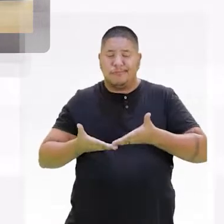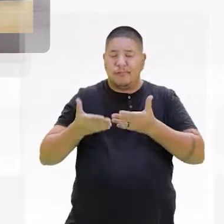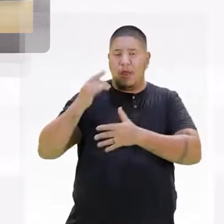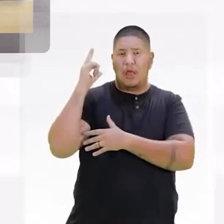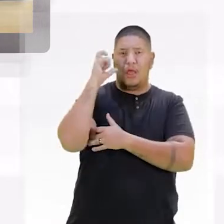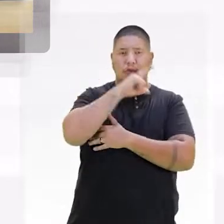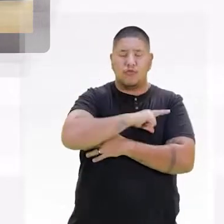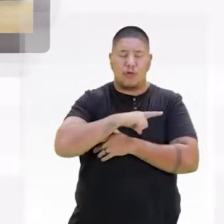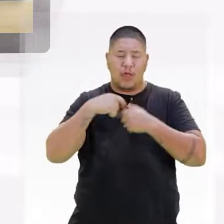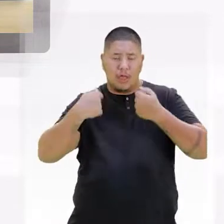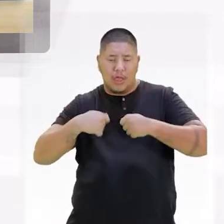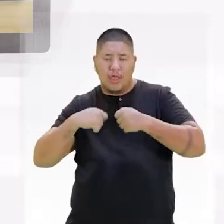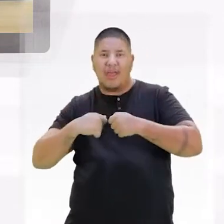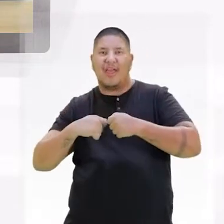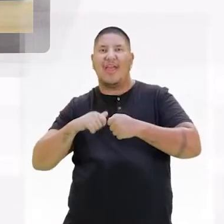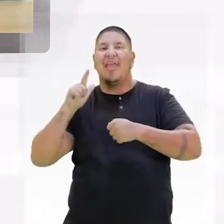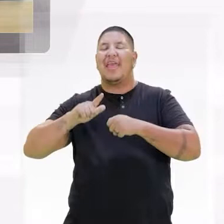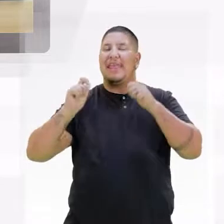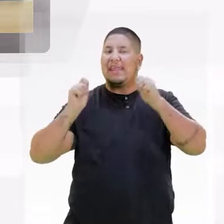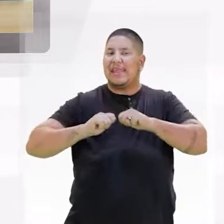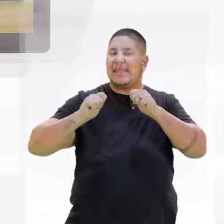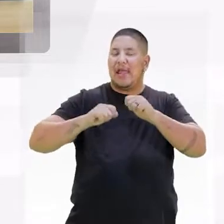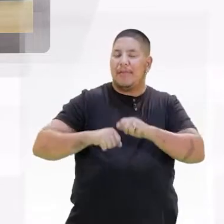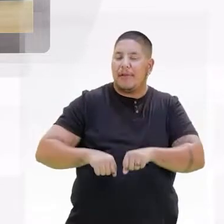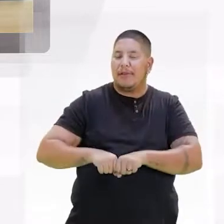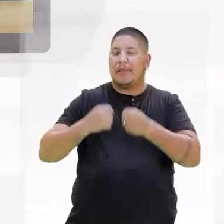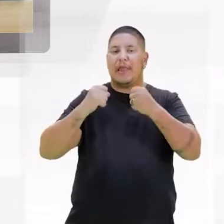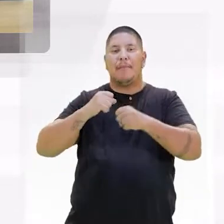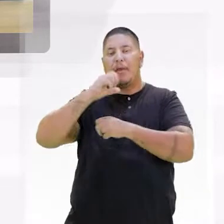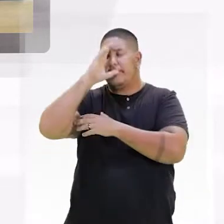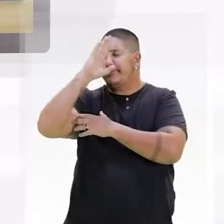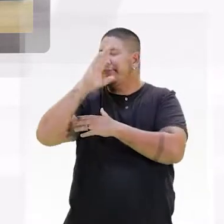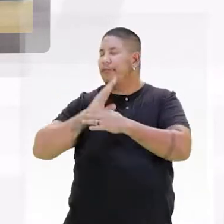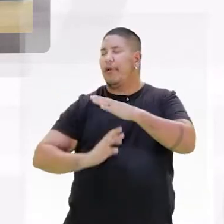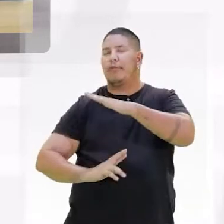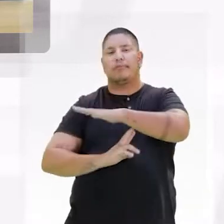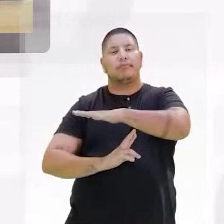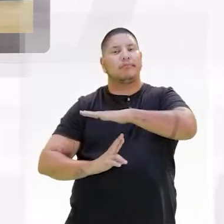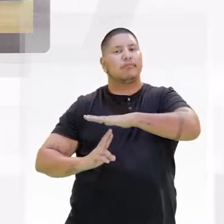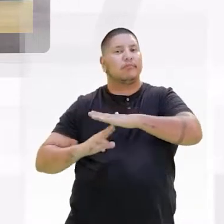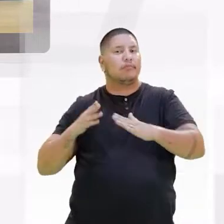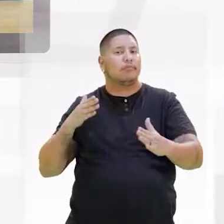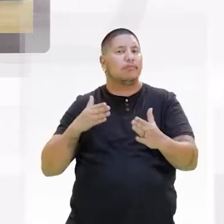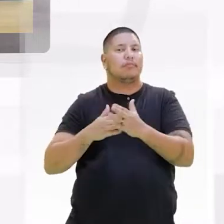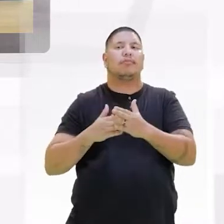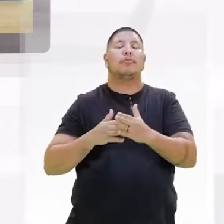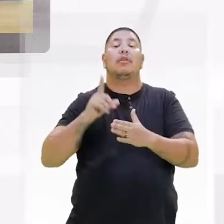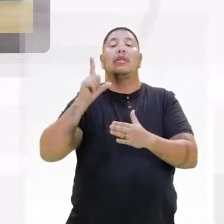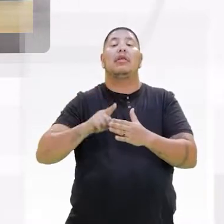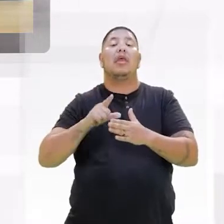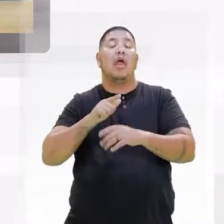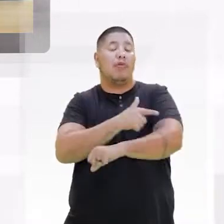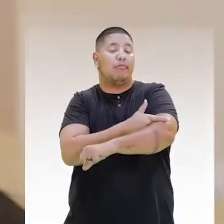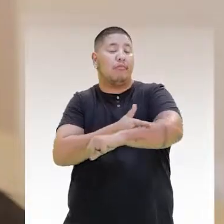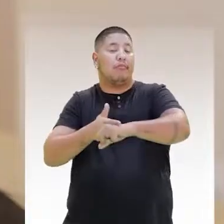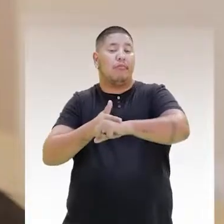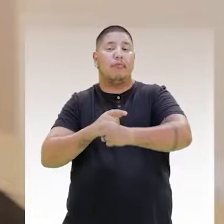suas necessidades, é que é possível romper uma das principais barreiras, que é a barreira